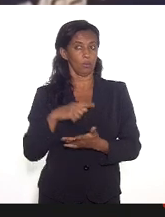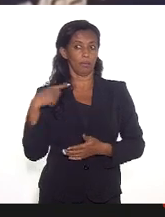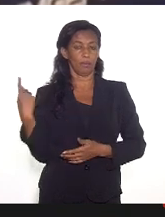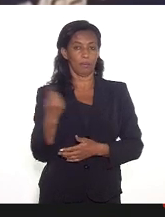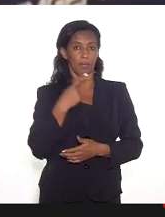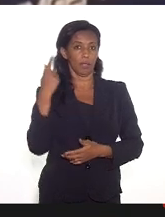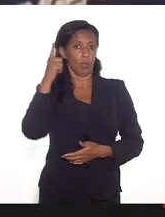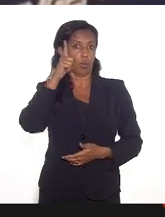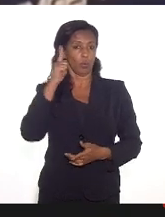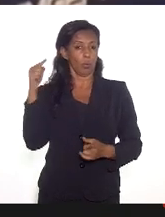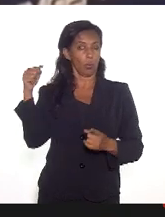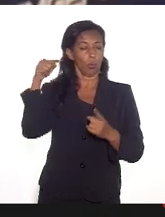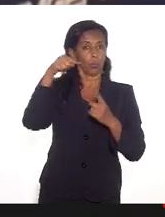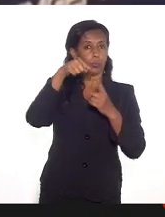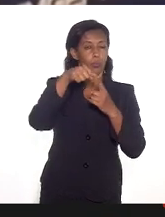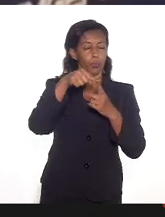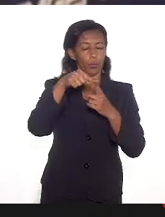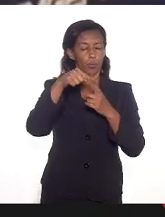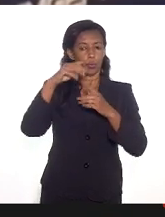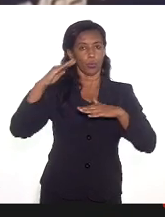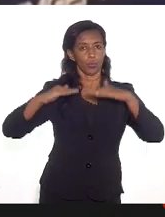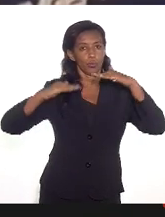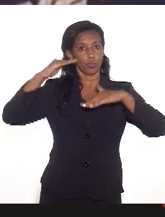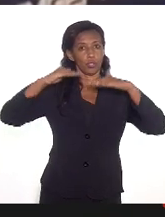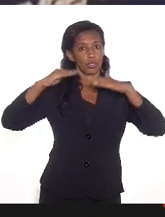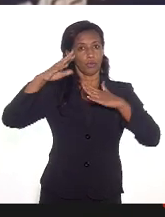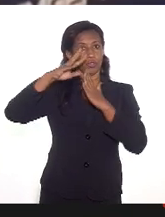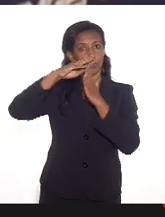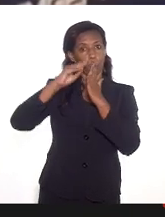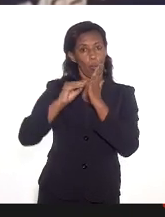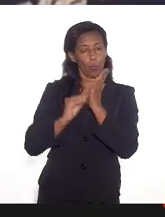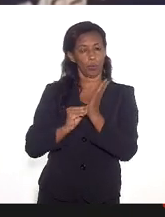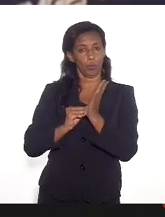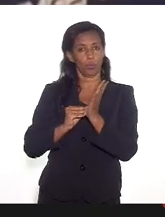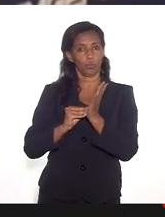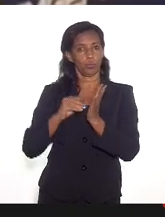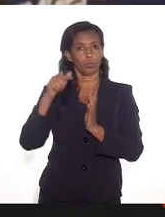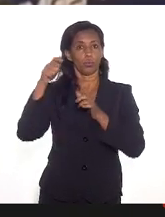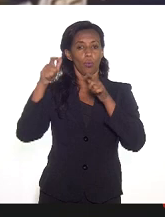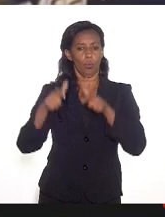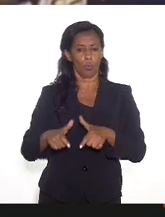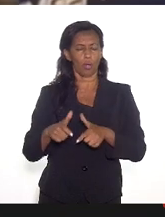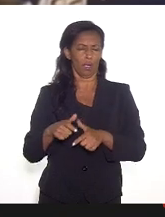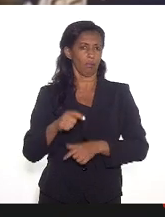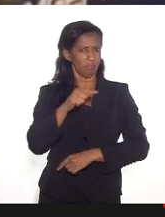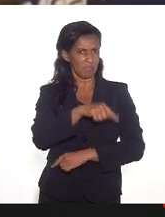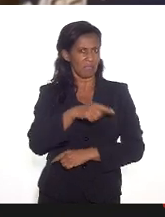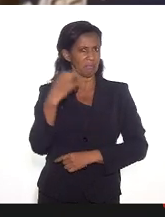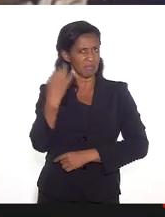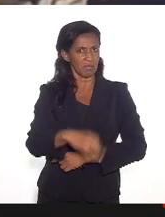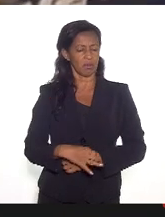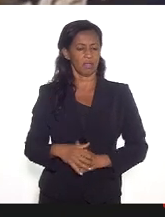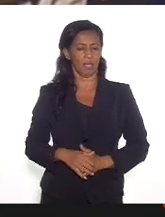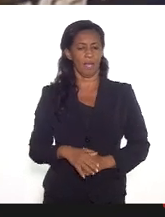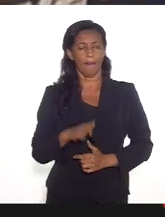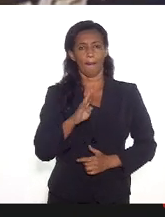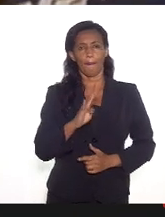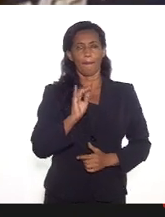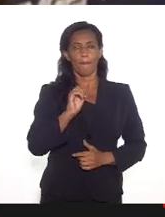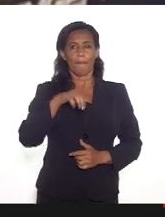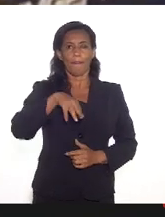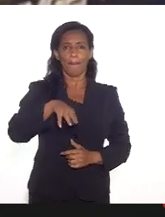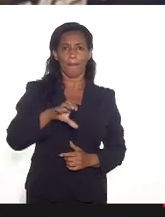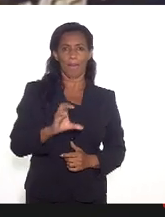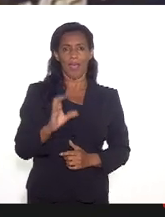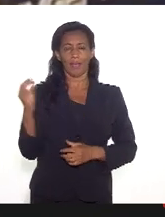alcancemos os níveis de conteúdo local estabelecido. Isso tem dado certo. A Abimac veio